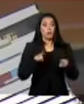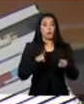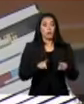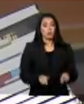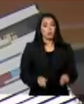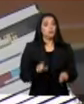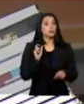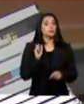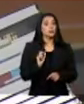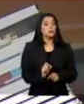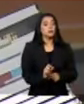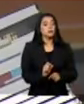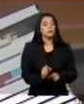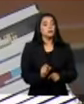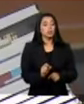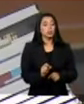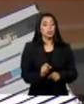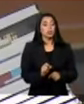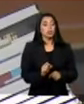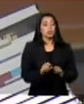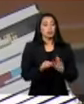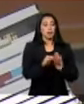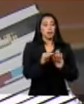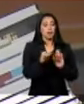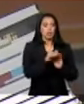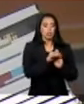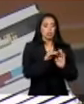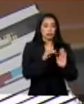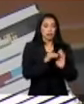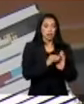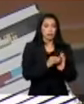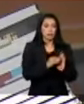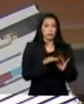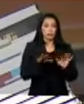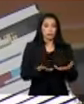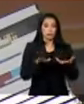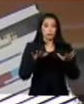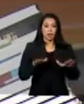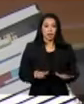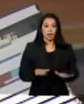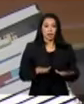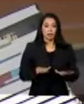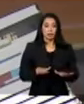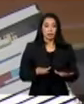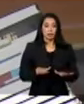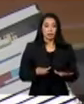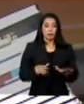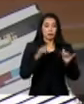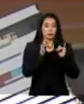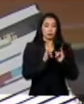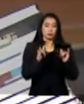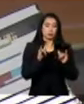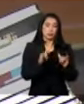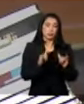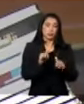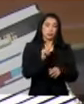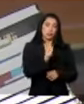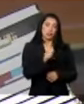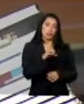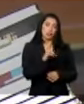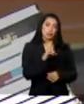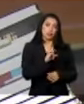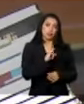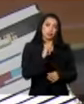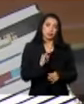afirma, a cláusula de reserva de plenário. No mérito, requer a declaração de constitucionalidade do